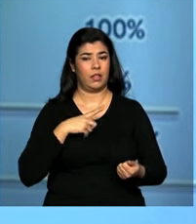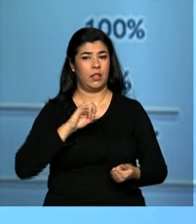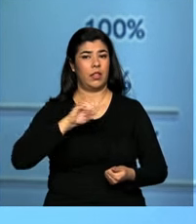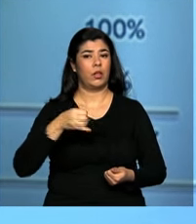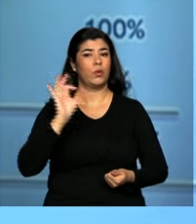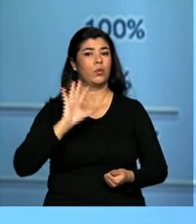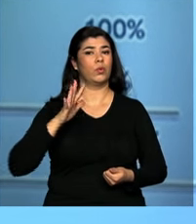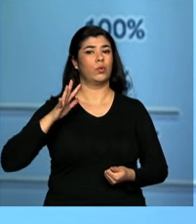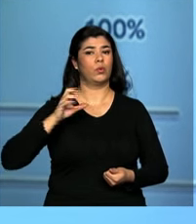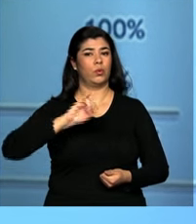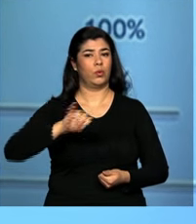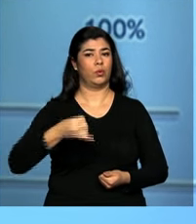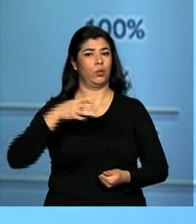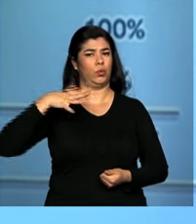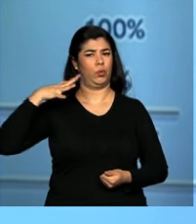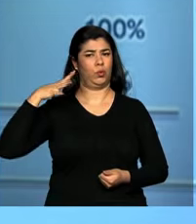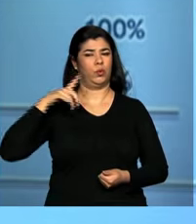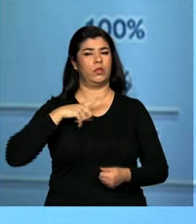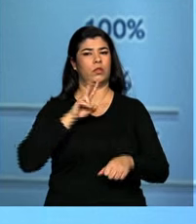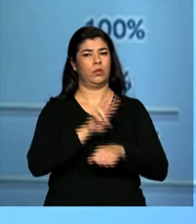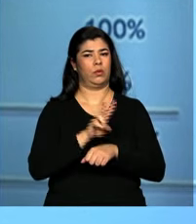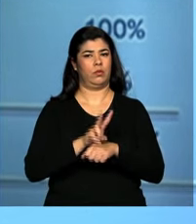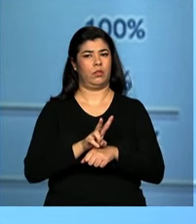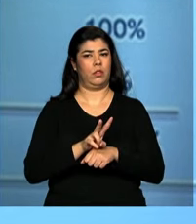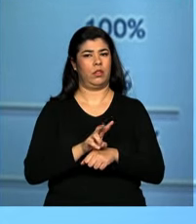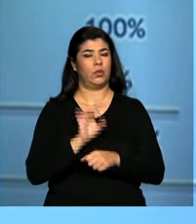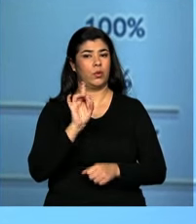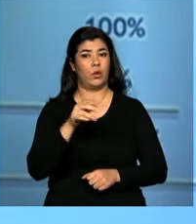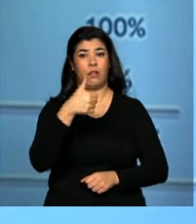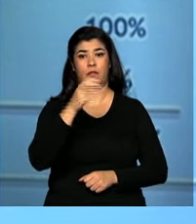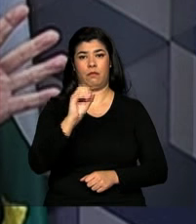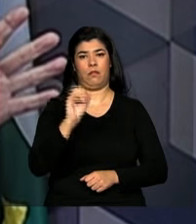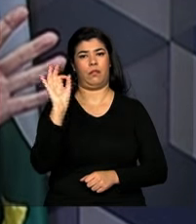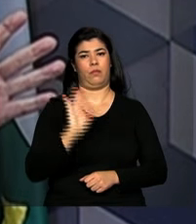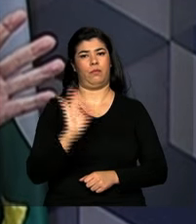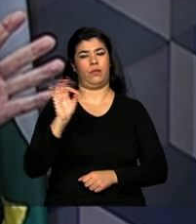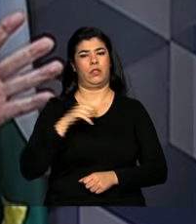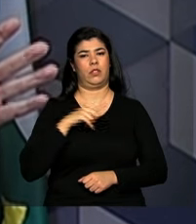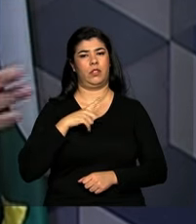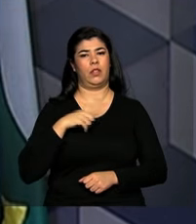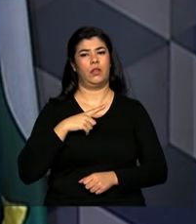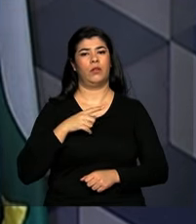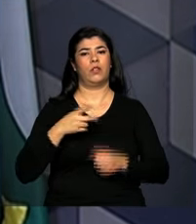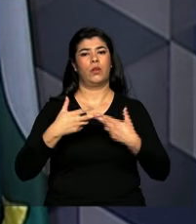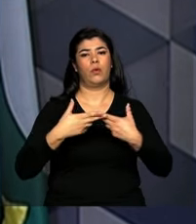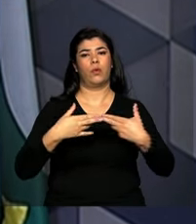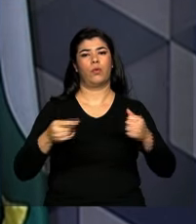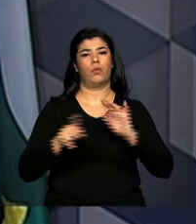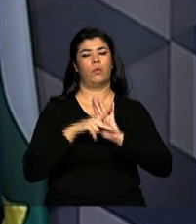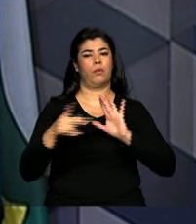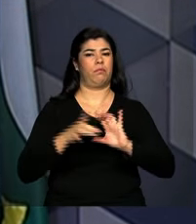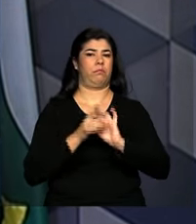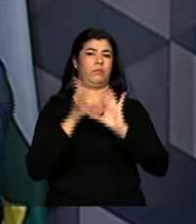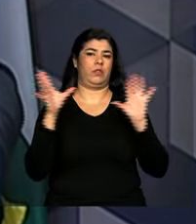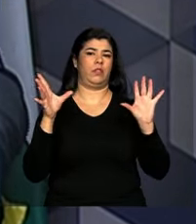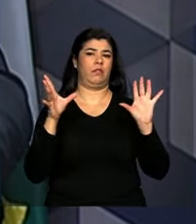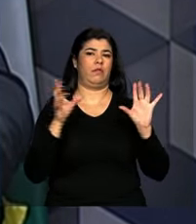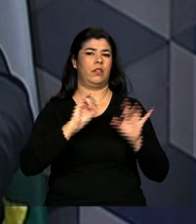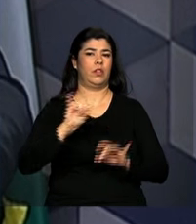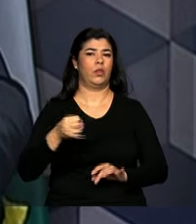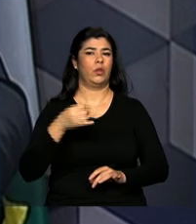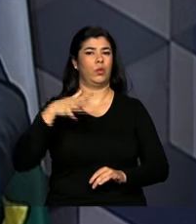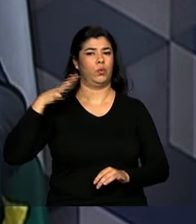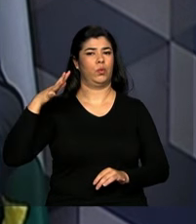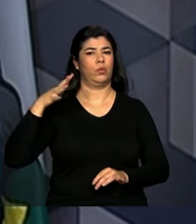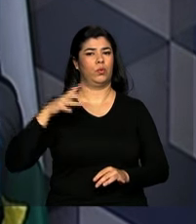controlados. 90%. Apenas 10% recursos livres. Isso é,